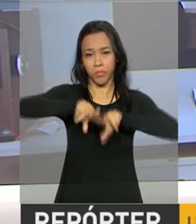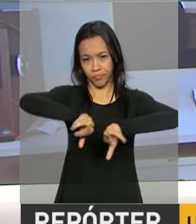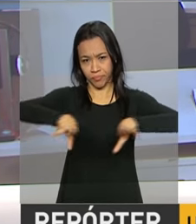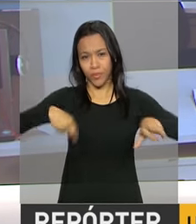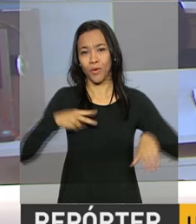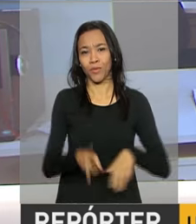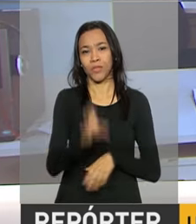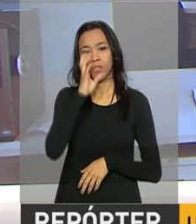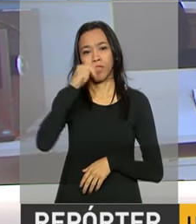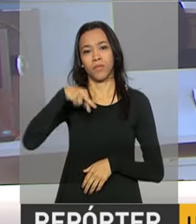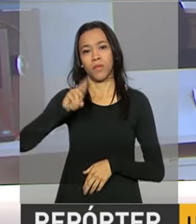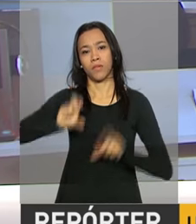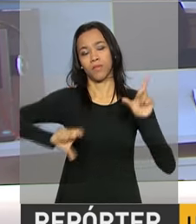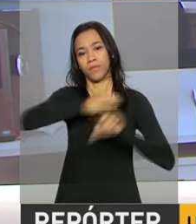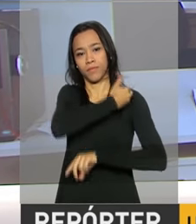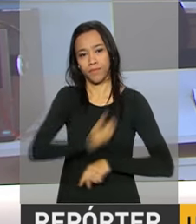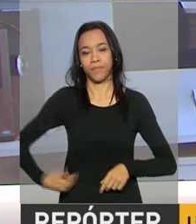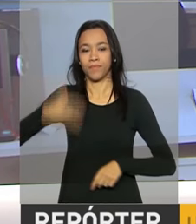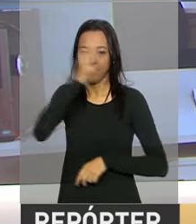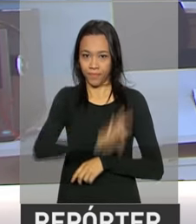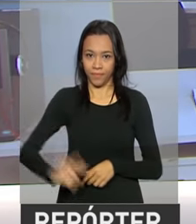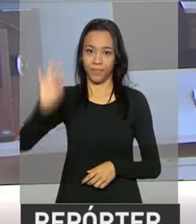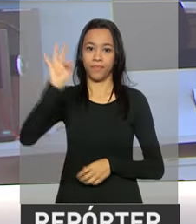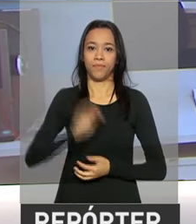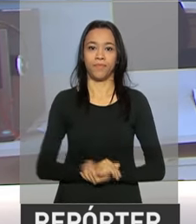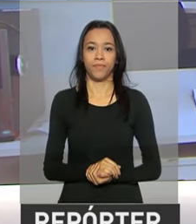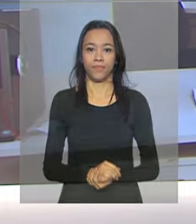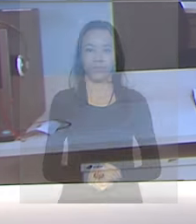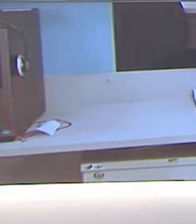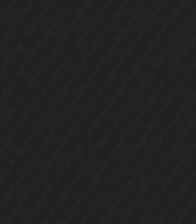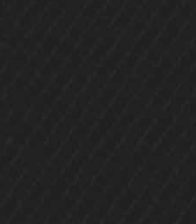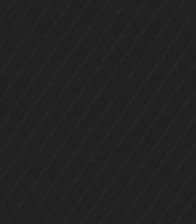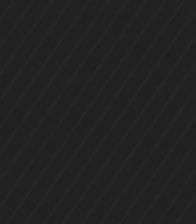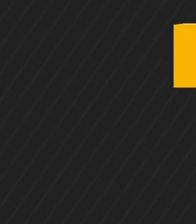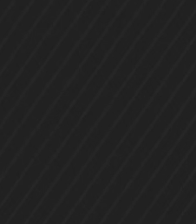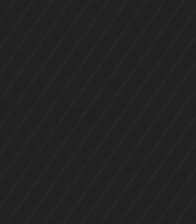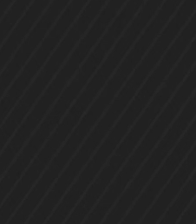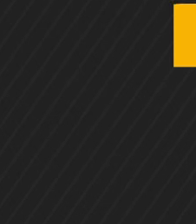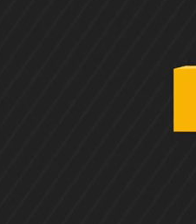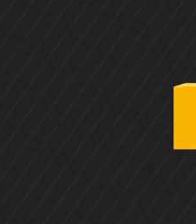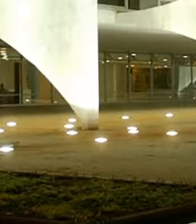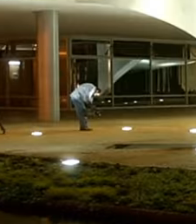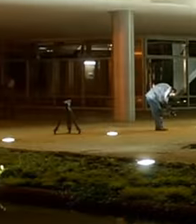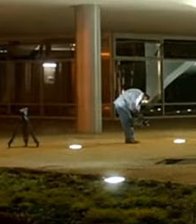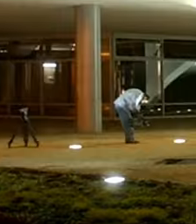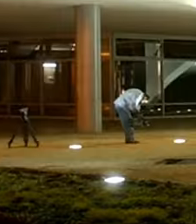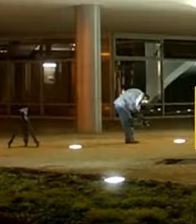sociais. Continue com a gente, NBR, a TV do governo federal.